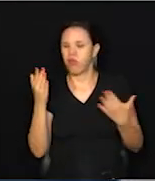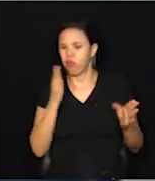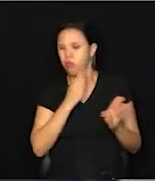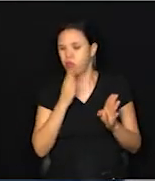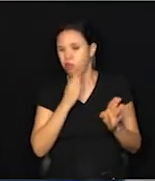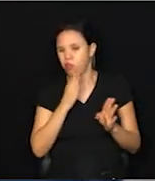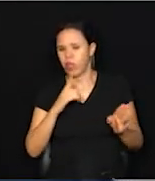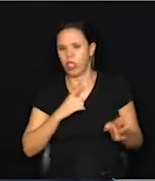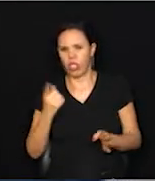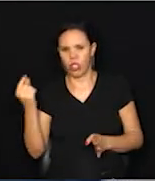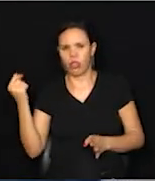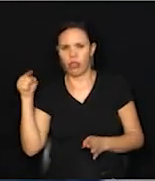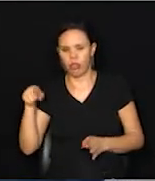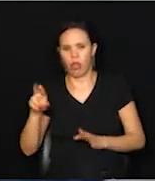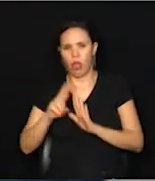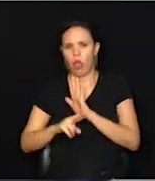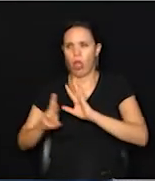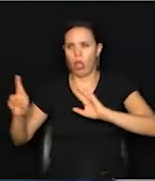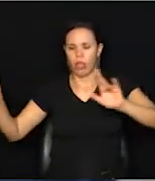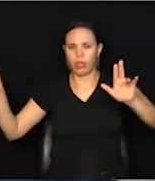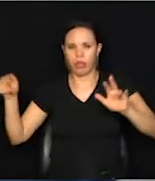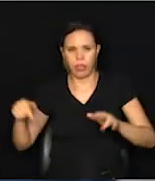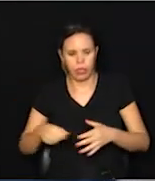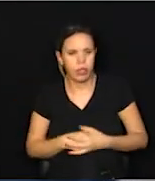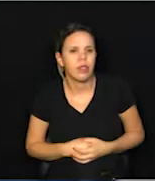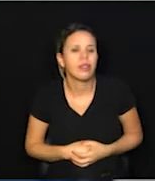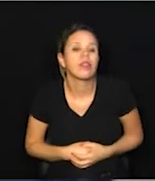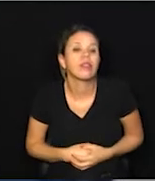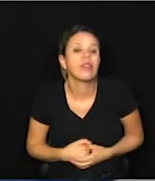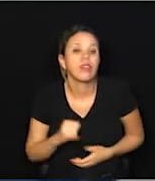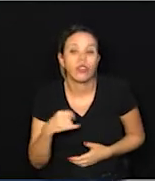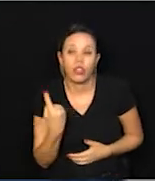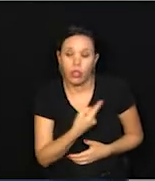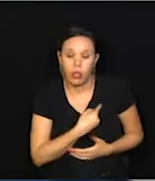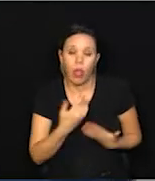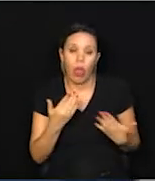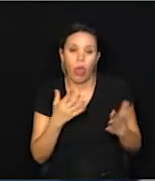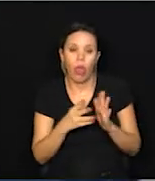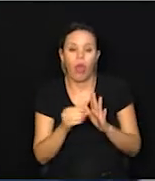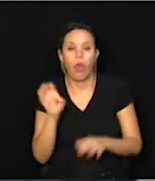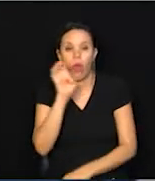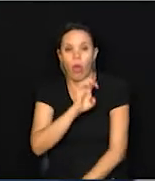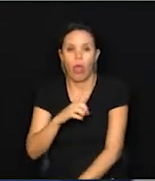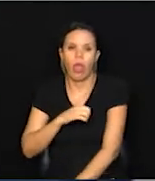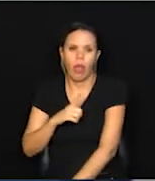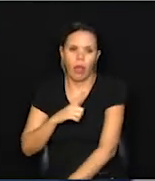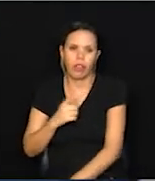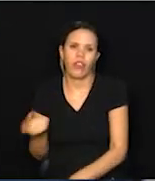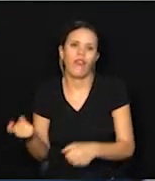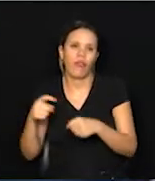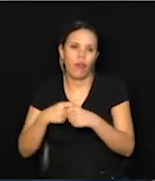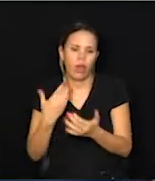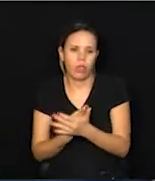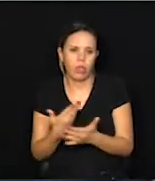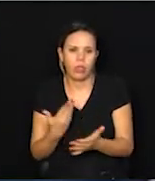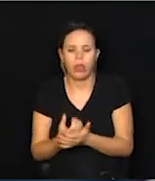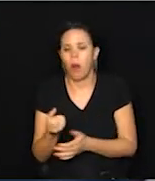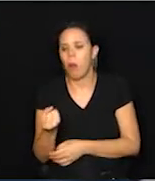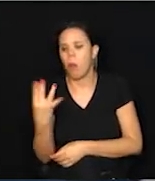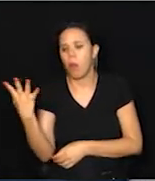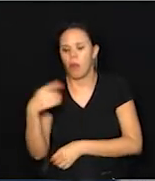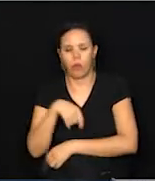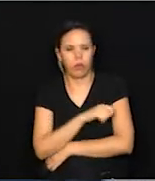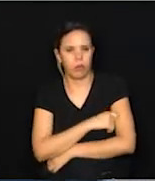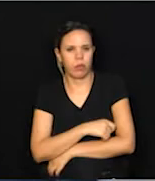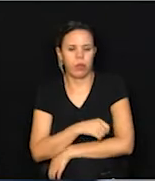têm dinheiro, mas os critérios são outros. Teríamos condições de ter tido volta às aulas em uma porcentagem dos